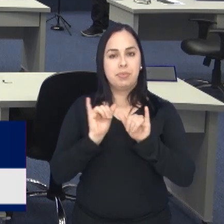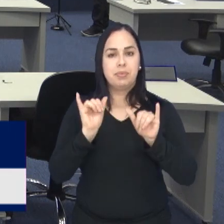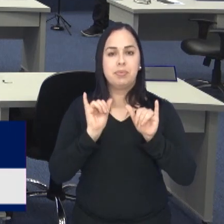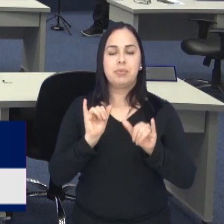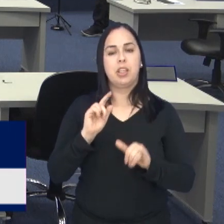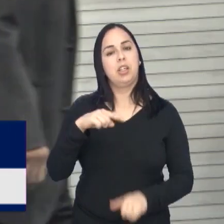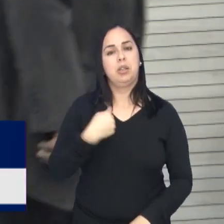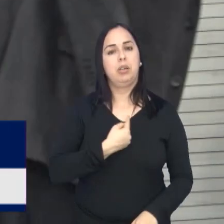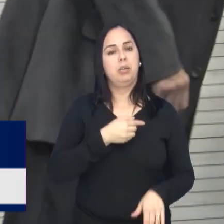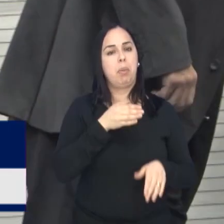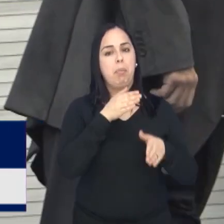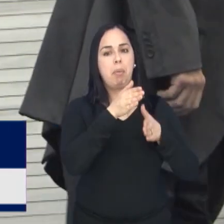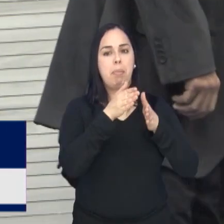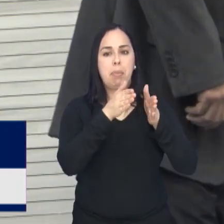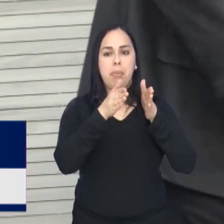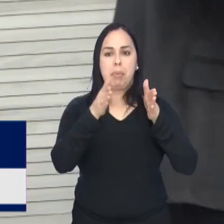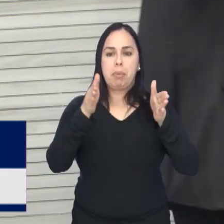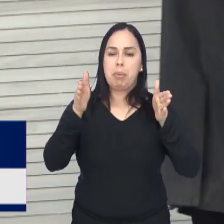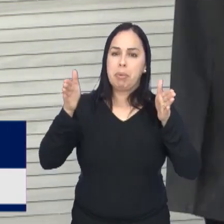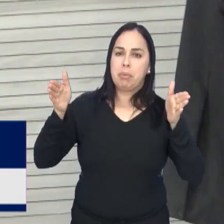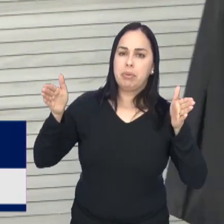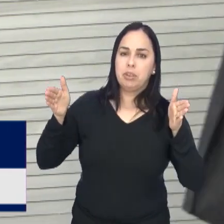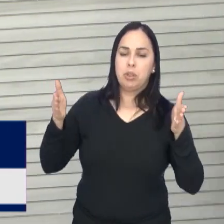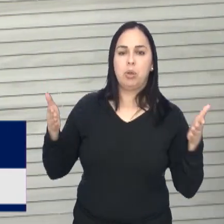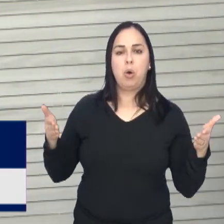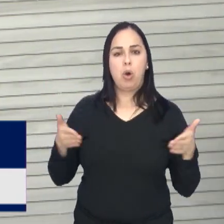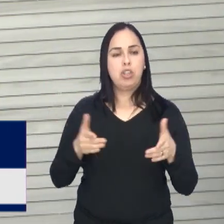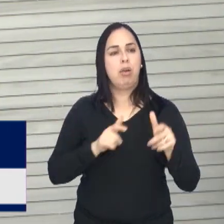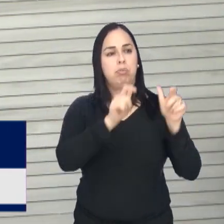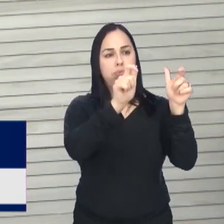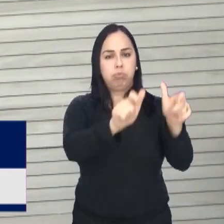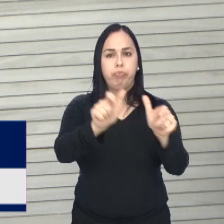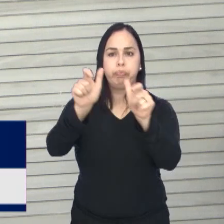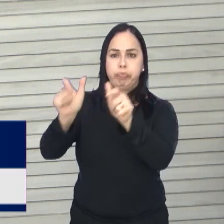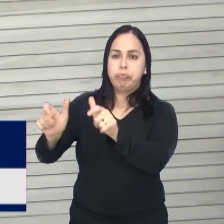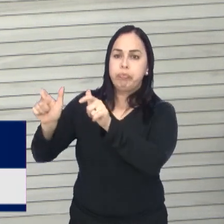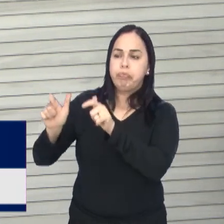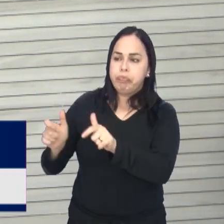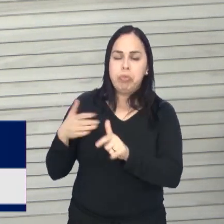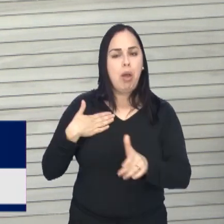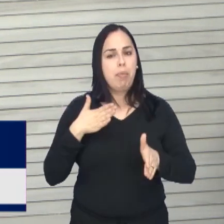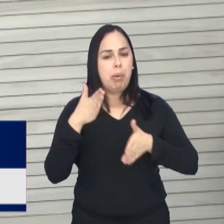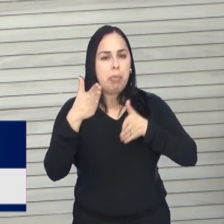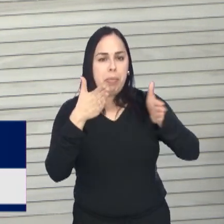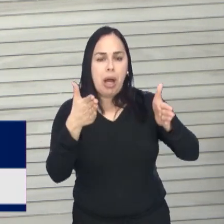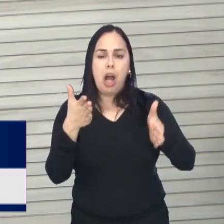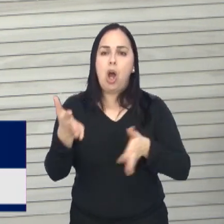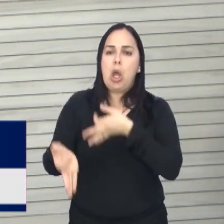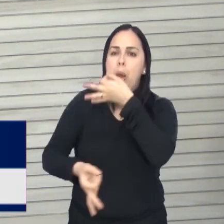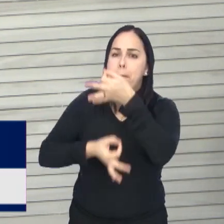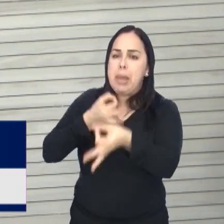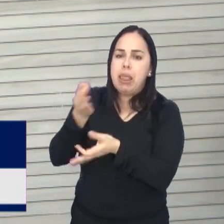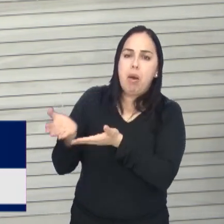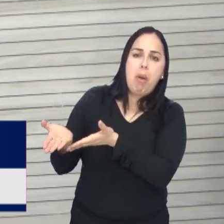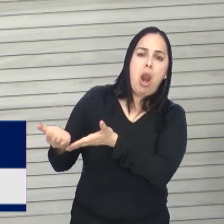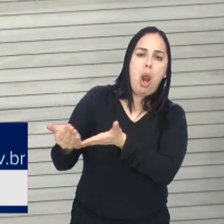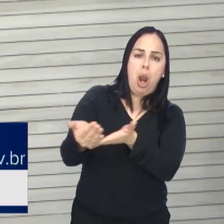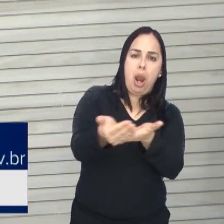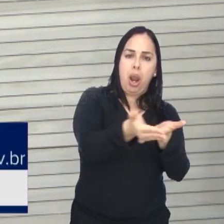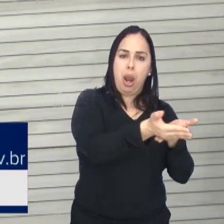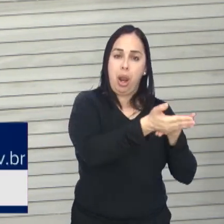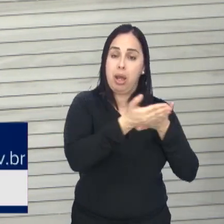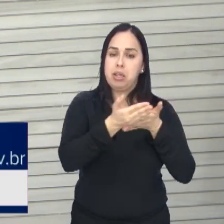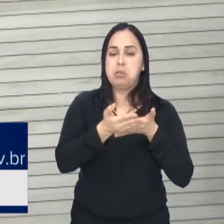a cidade. Hoje mesmo estive em vários bairros, ouvindo a população e também vendo o